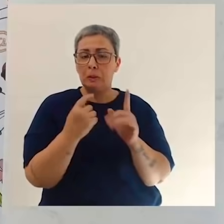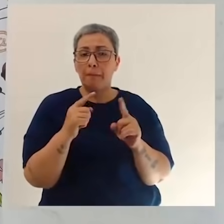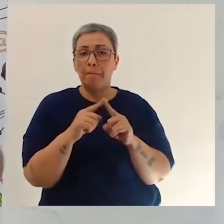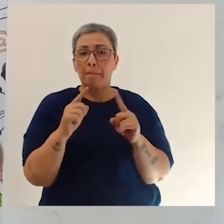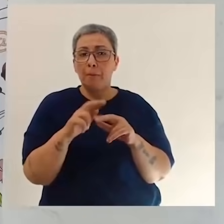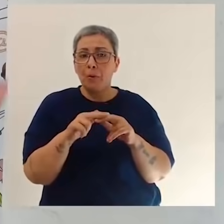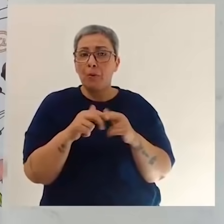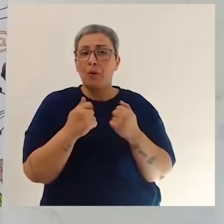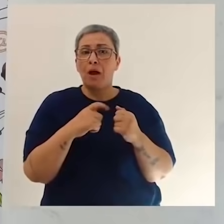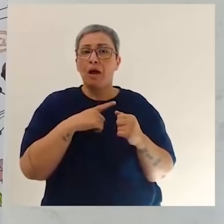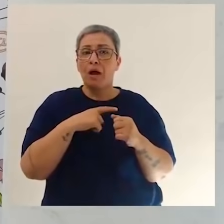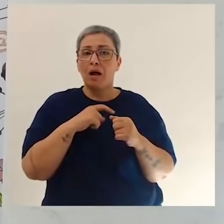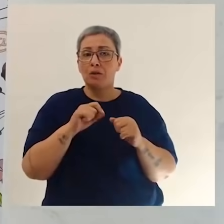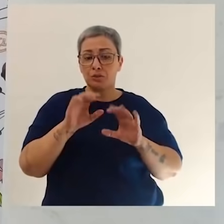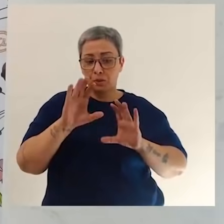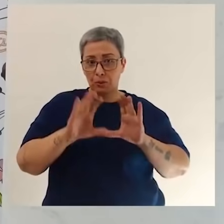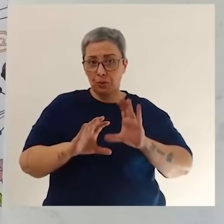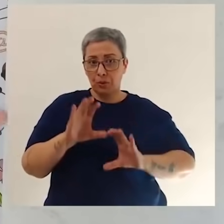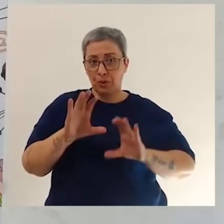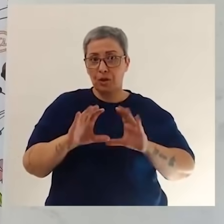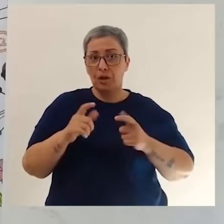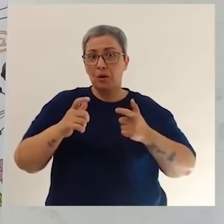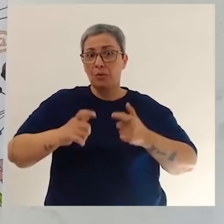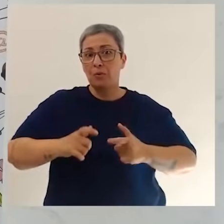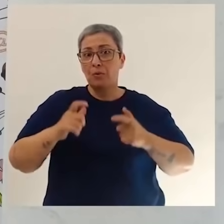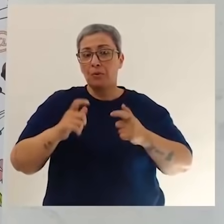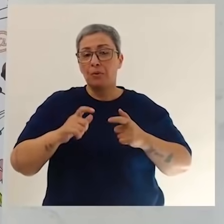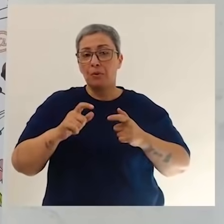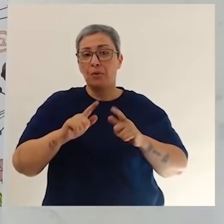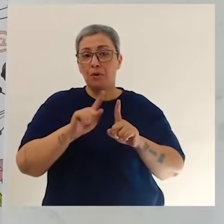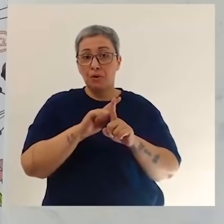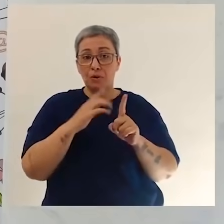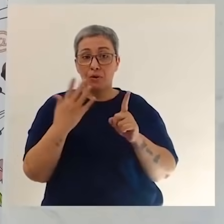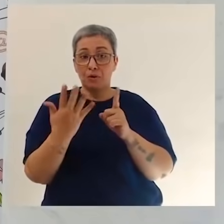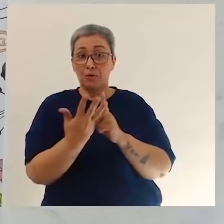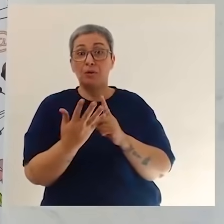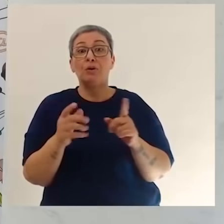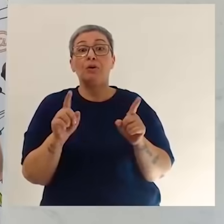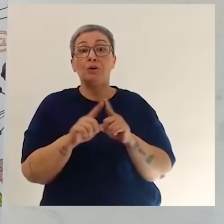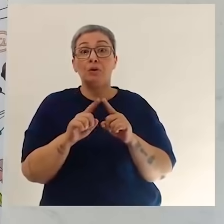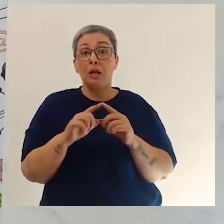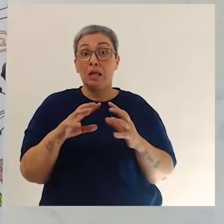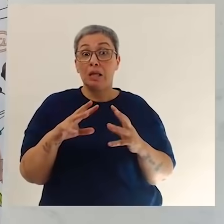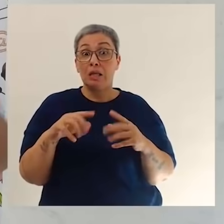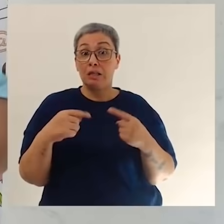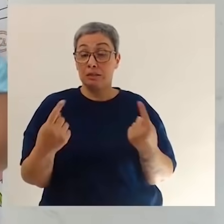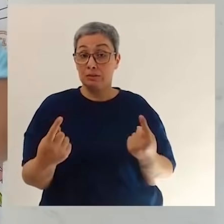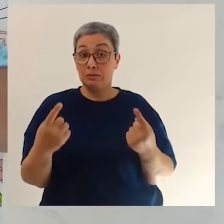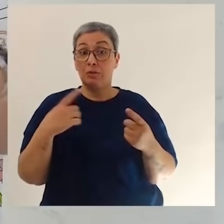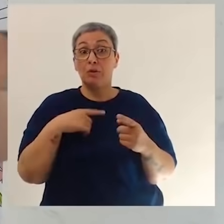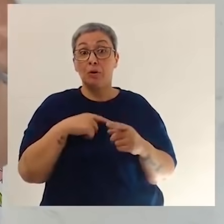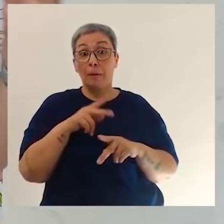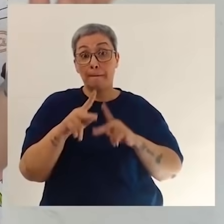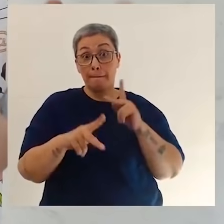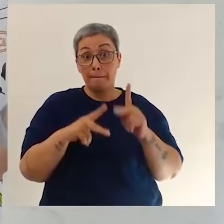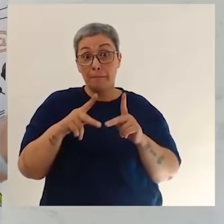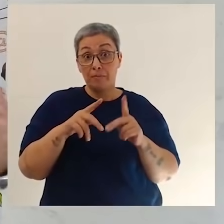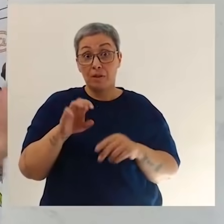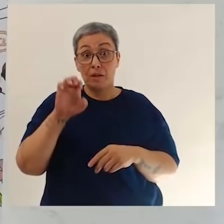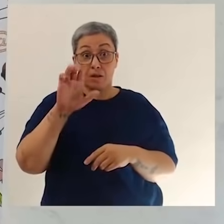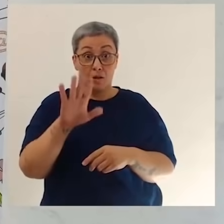marcante, por causa da sua posição, sua localização geográfica. Então, os